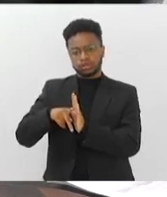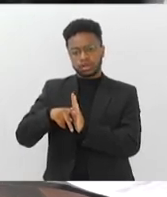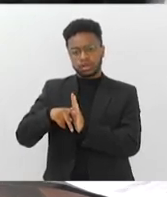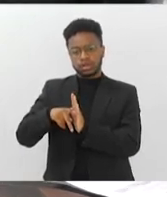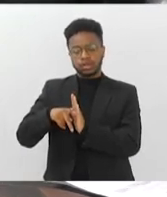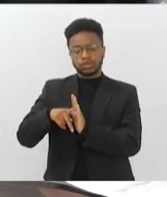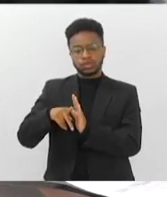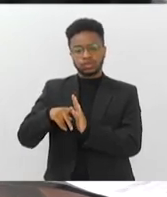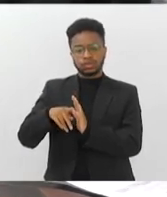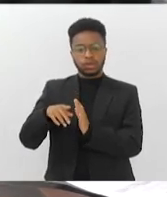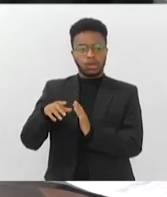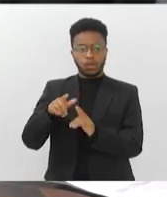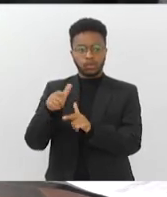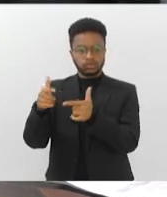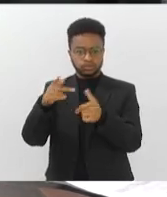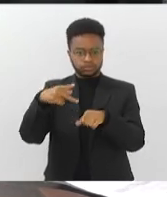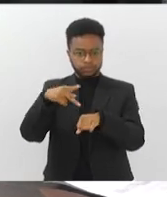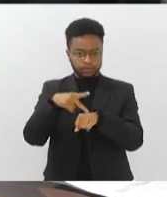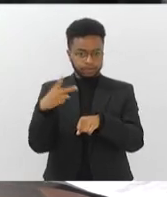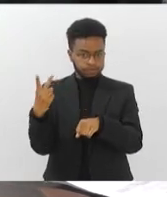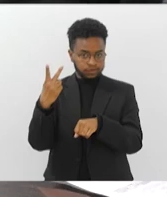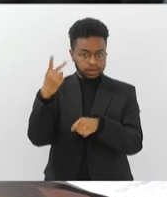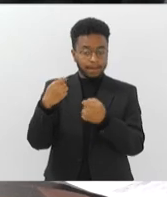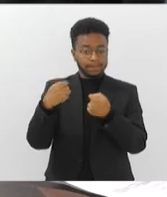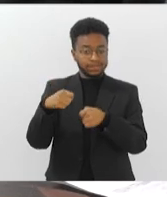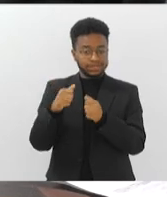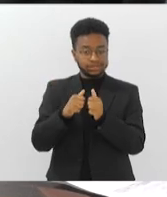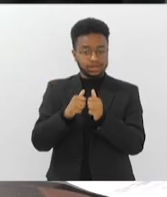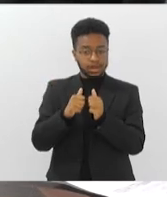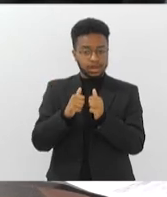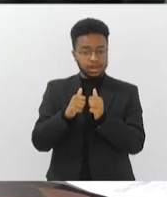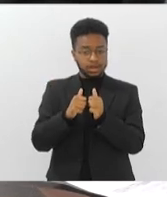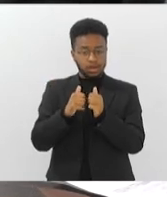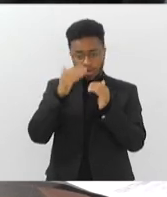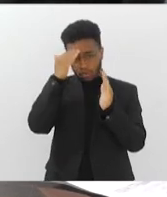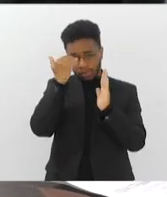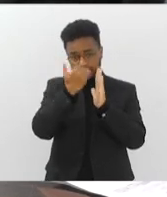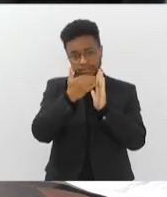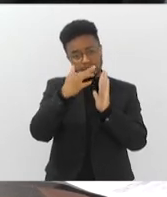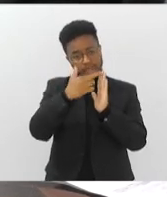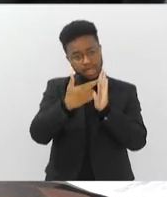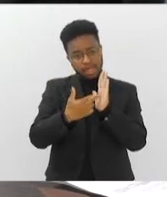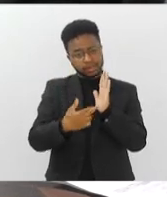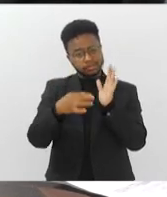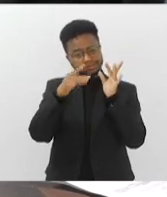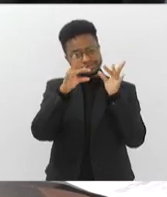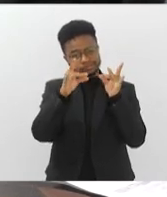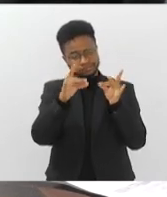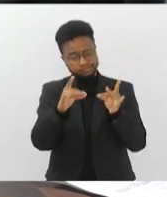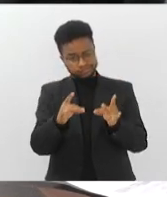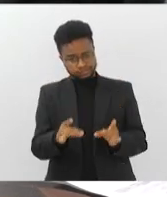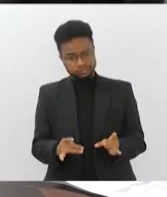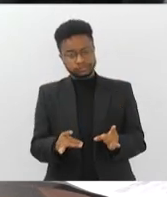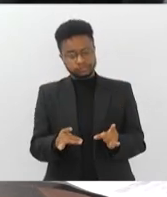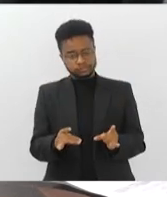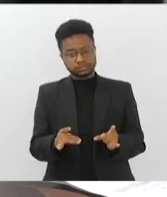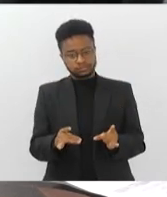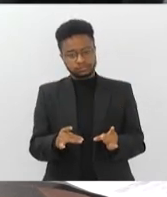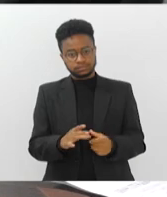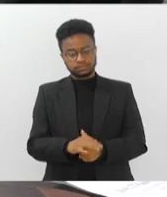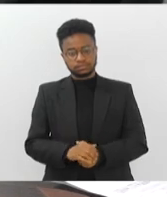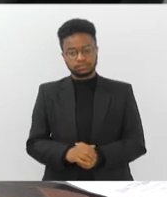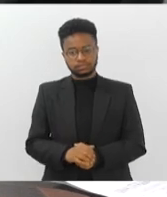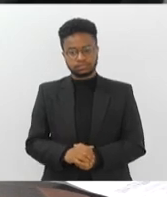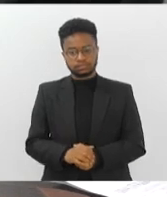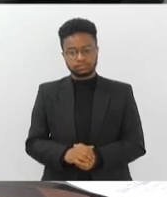reconhecidos internacionalmente, têm que seguir critérios super rigorosos, deputada Érica Takemoto,